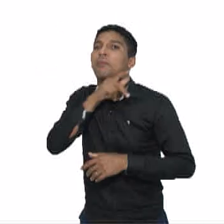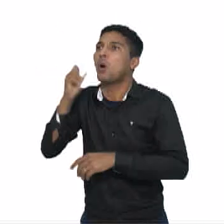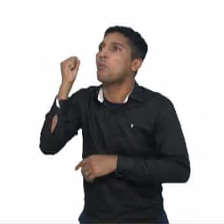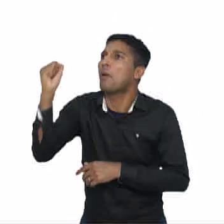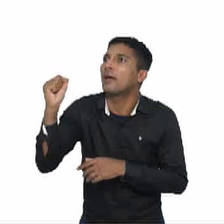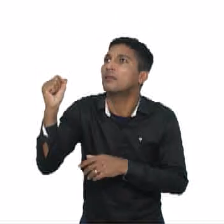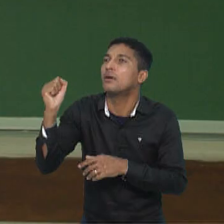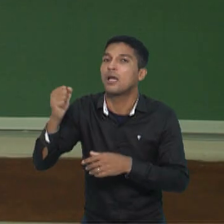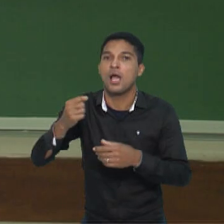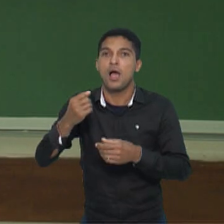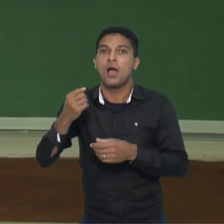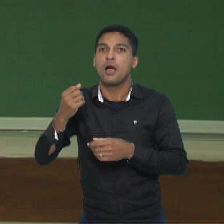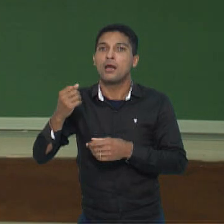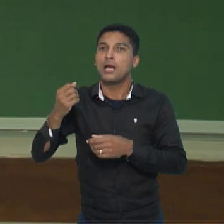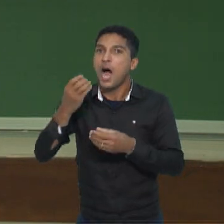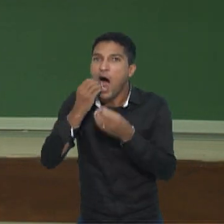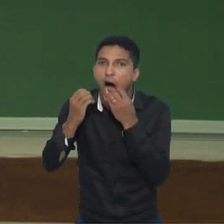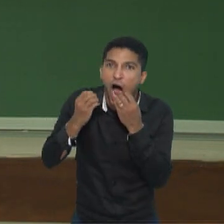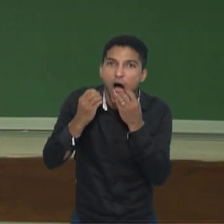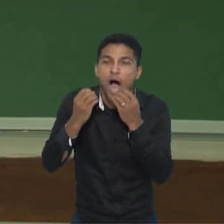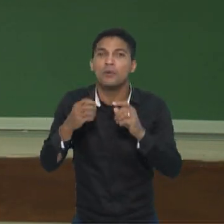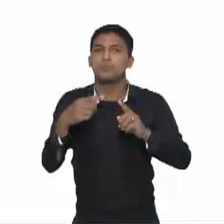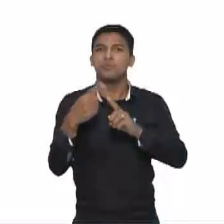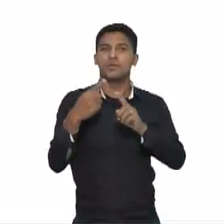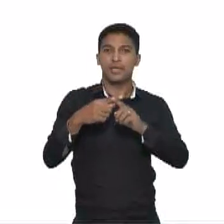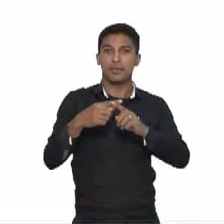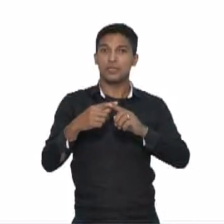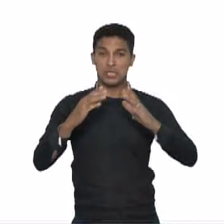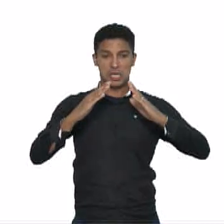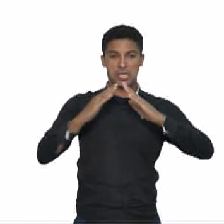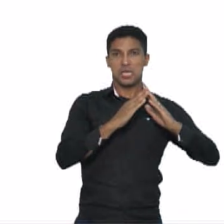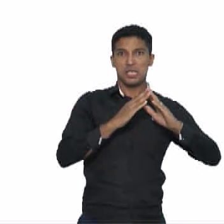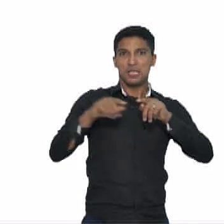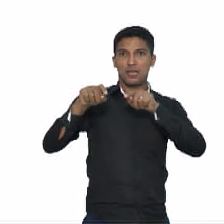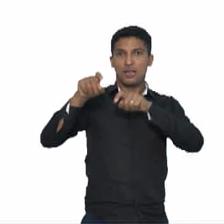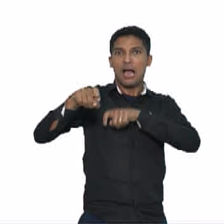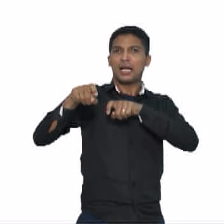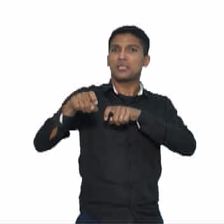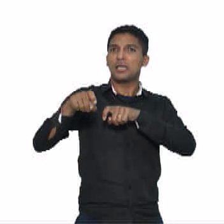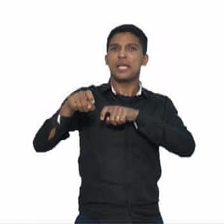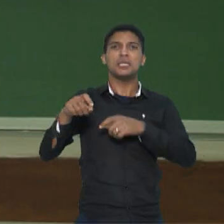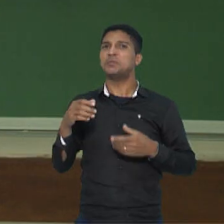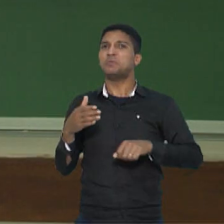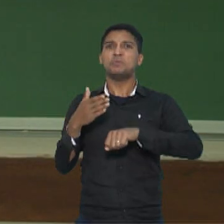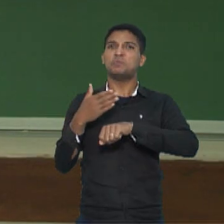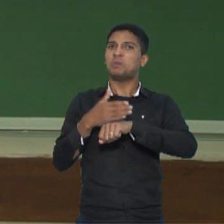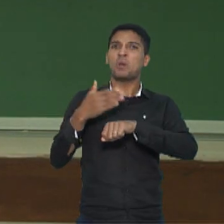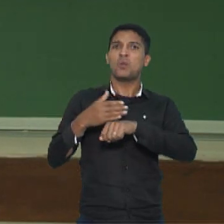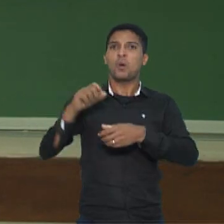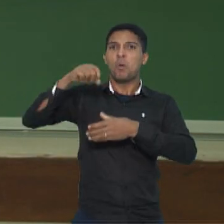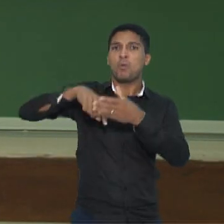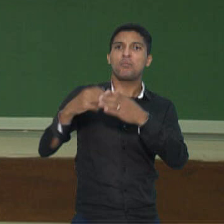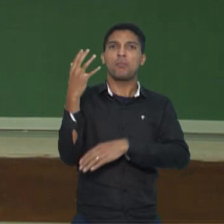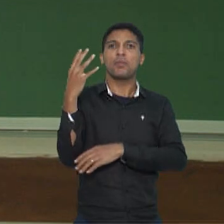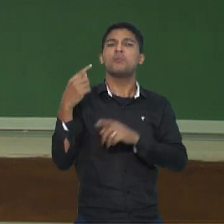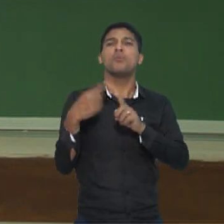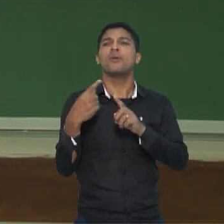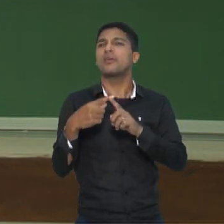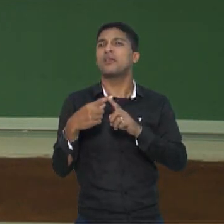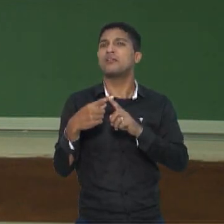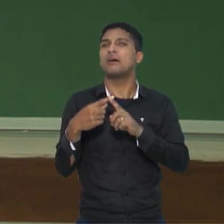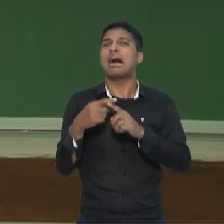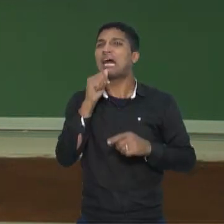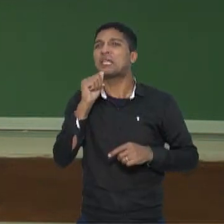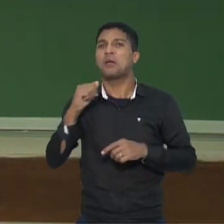pendularismo. Se você marcou nomadismo, acertou. Nós éramos nômades. Veja que até agora eu vim fazendo